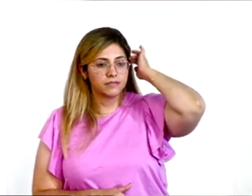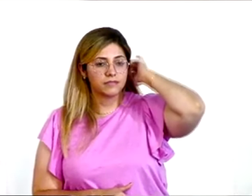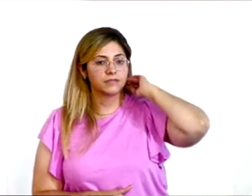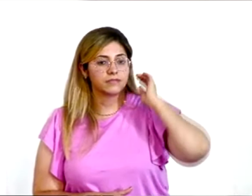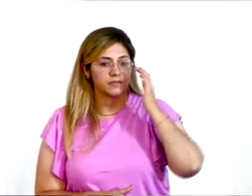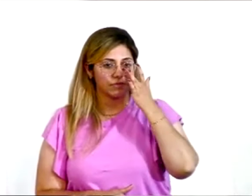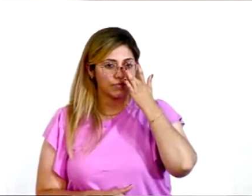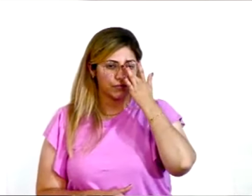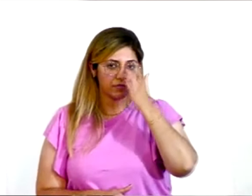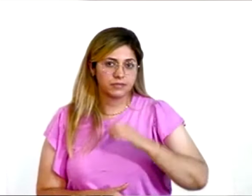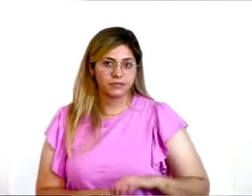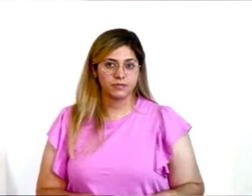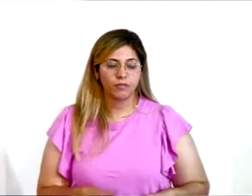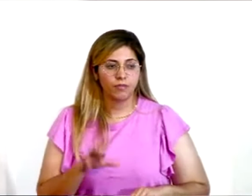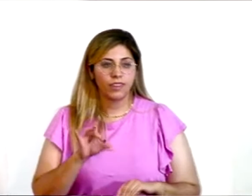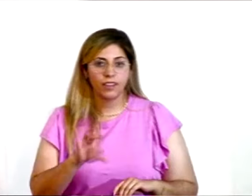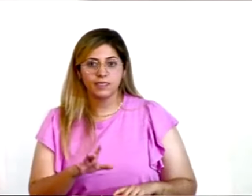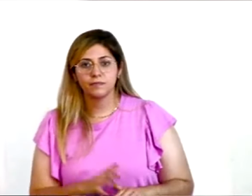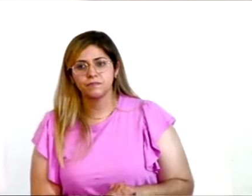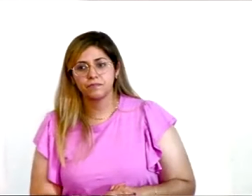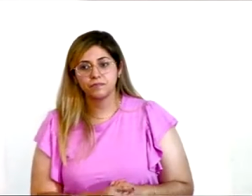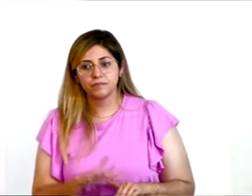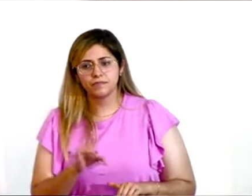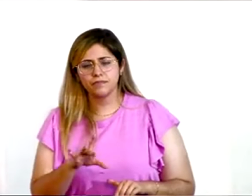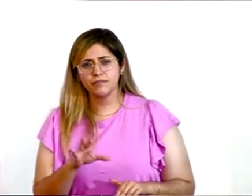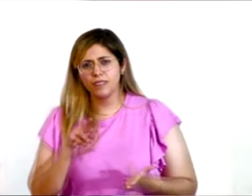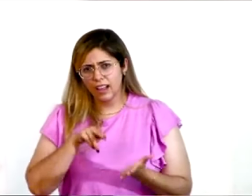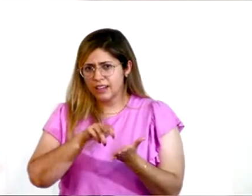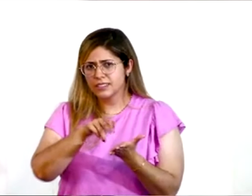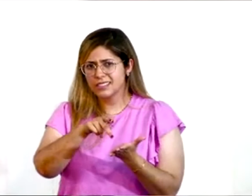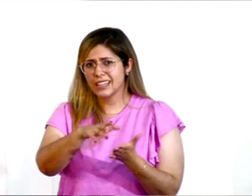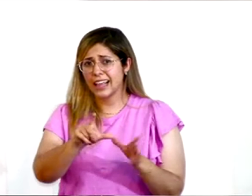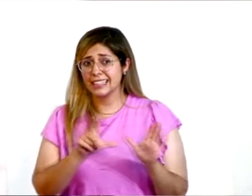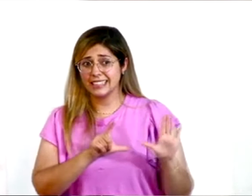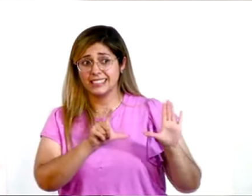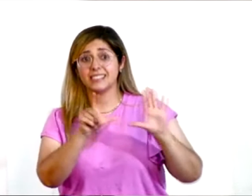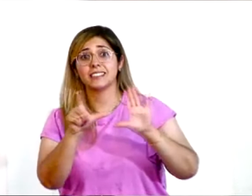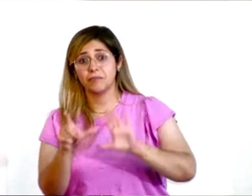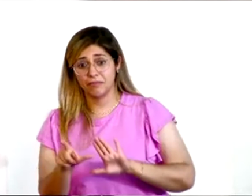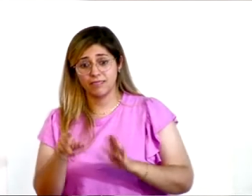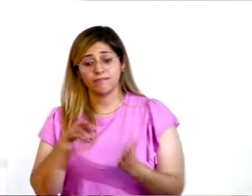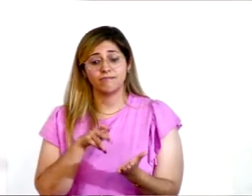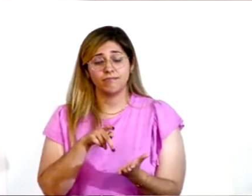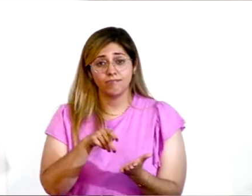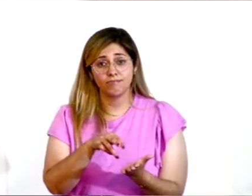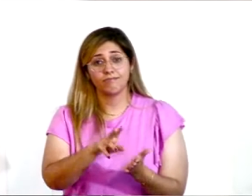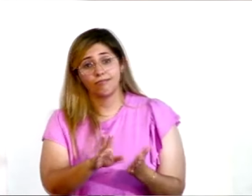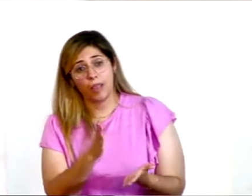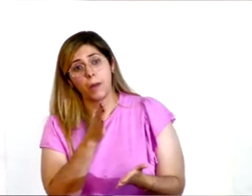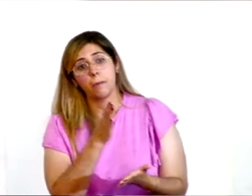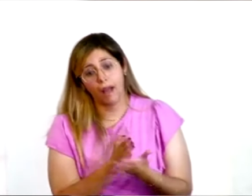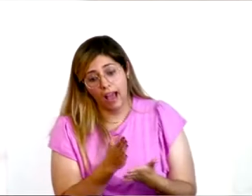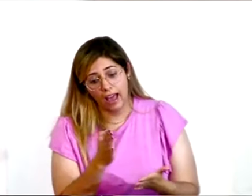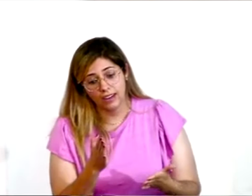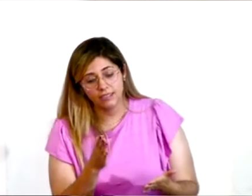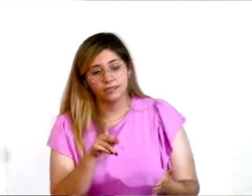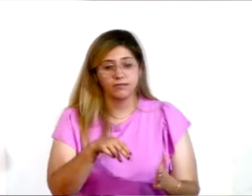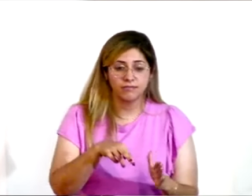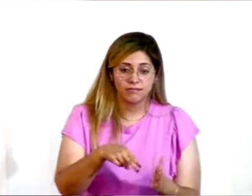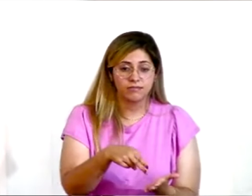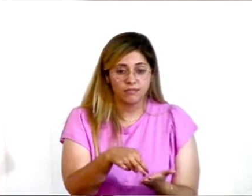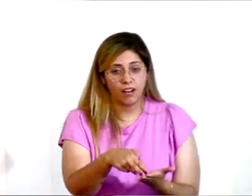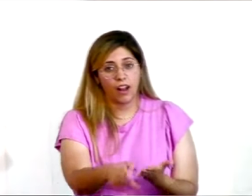cavalo. Eles levavam os suprimentos, mas andavam a pé. Então é uma viagem de uma semana, mais ou menos. De um sábado até o outro sábado.